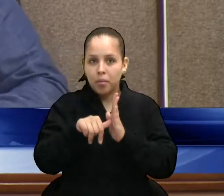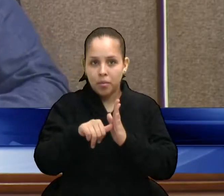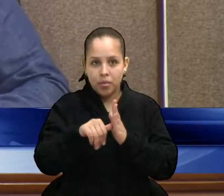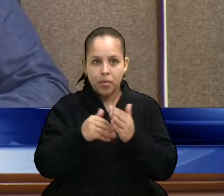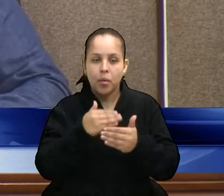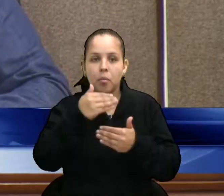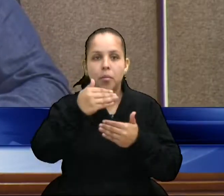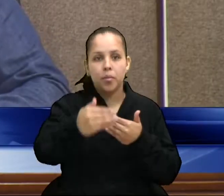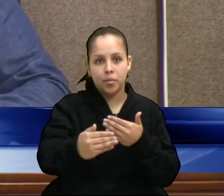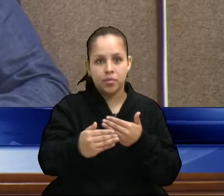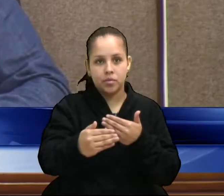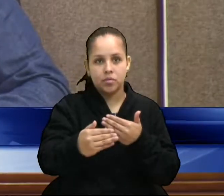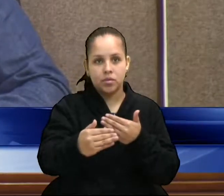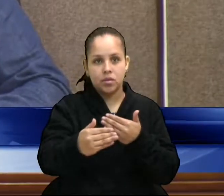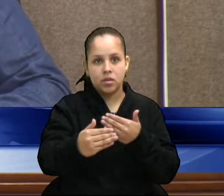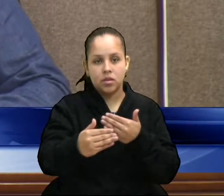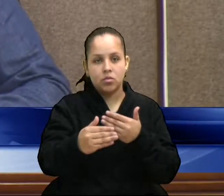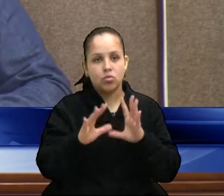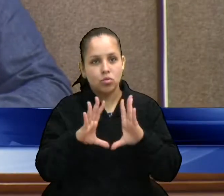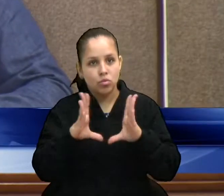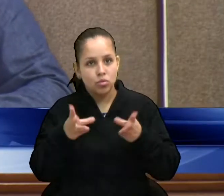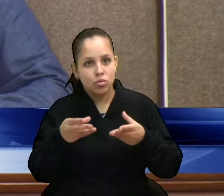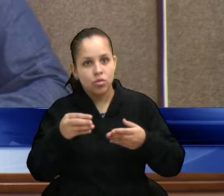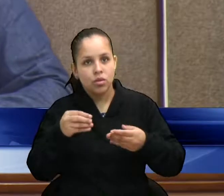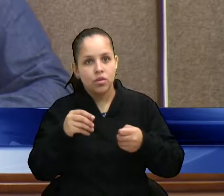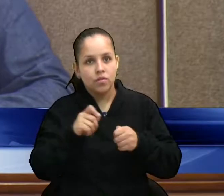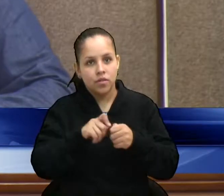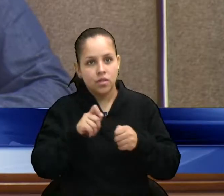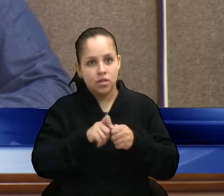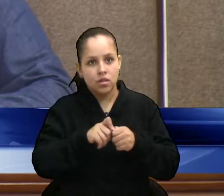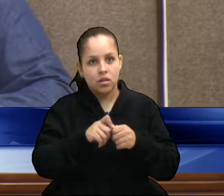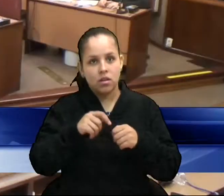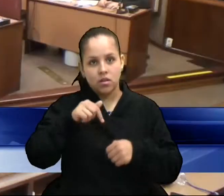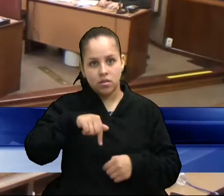as colocações que aqui foram postas. Obrigado.